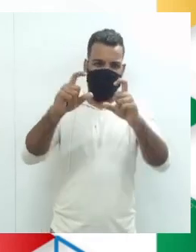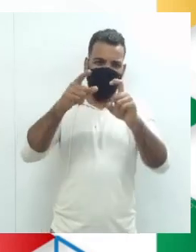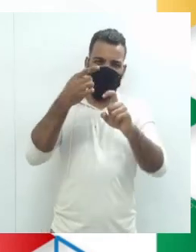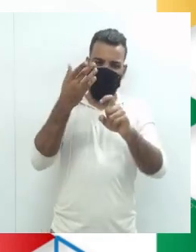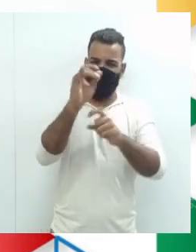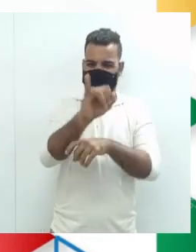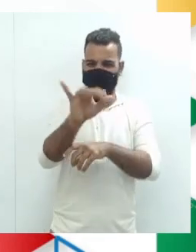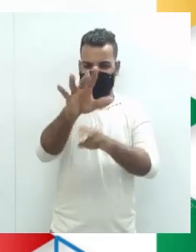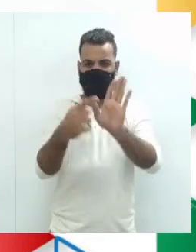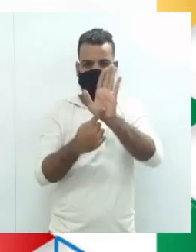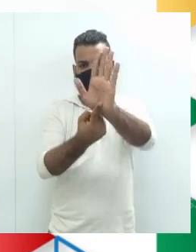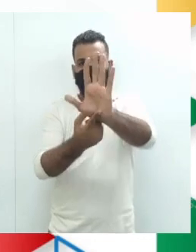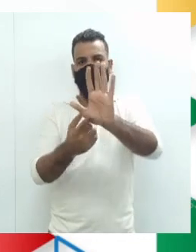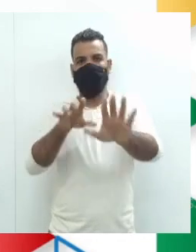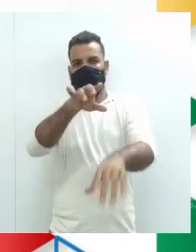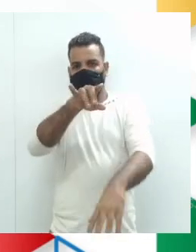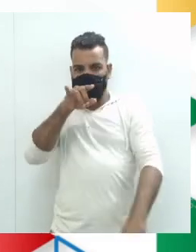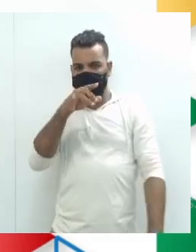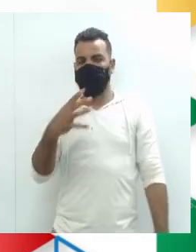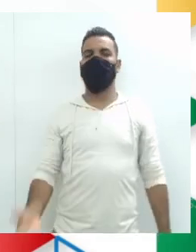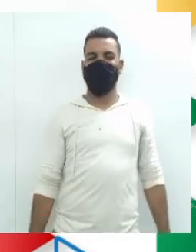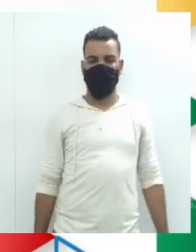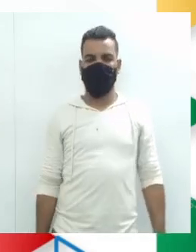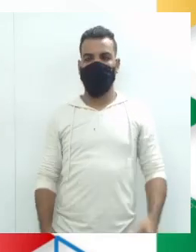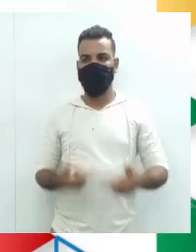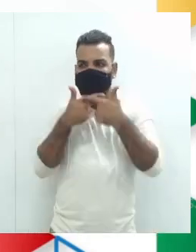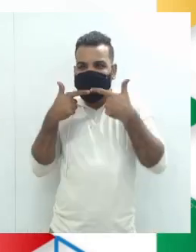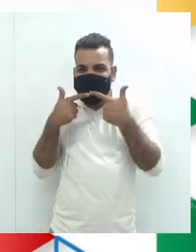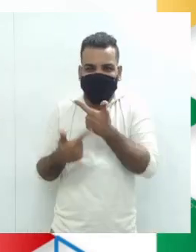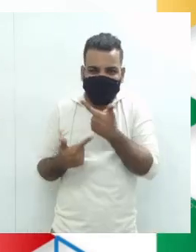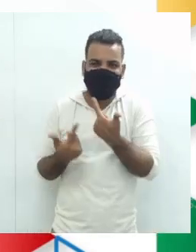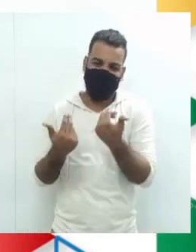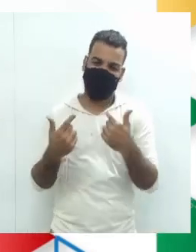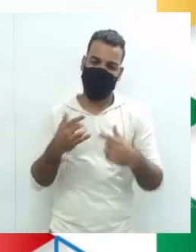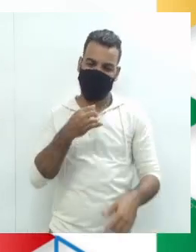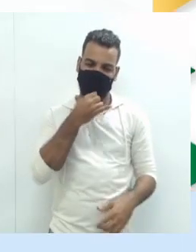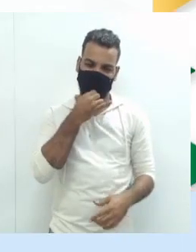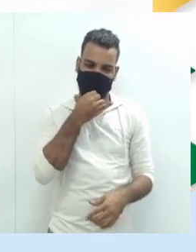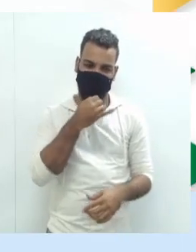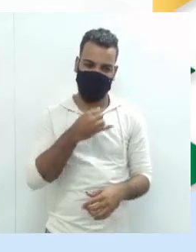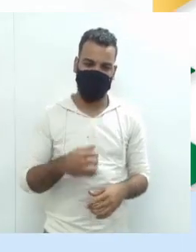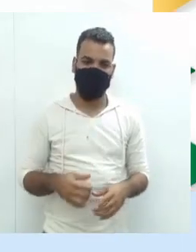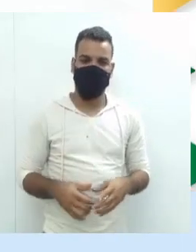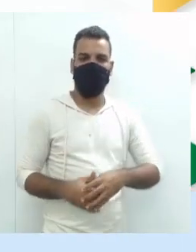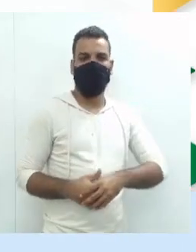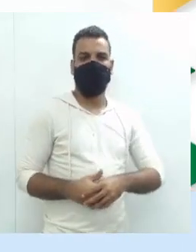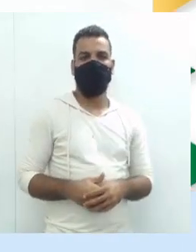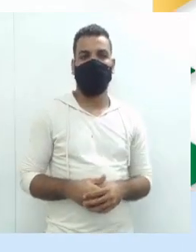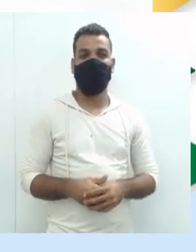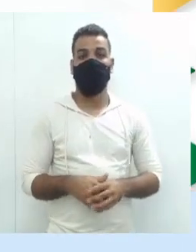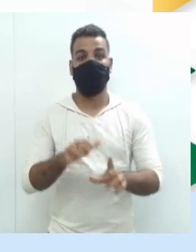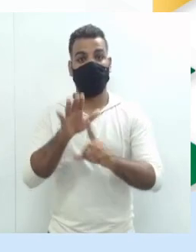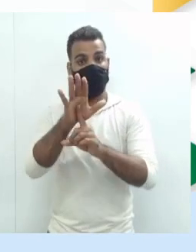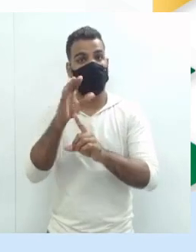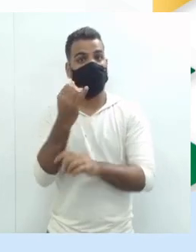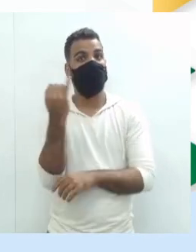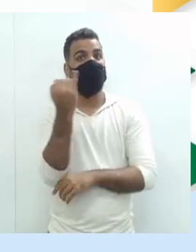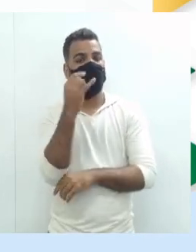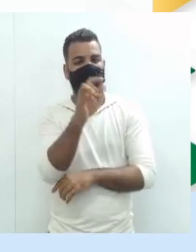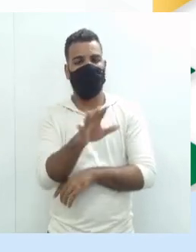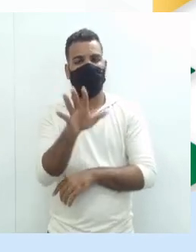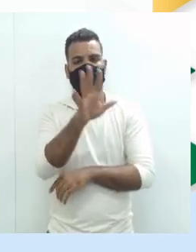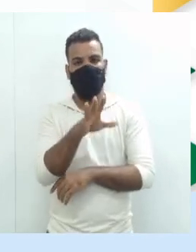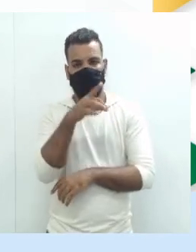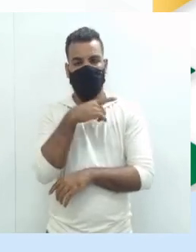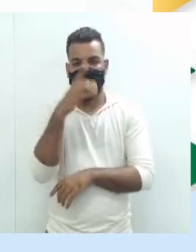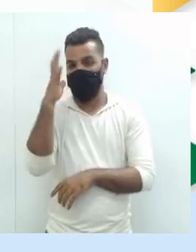da Gisele Bündchen, da modelo, né? Sorrindo ali e tudo mais, mostra o quão é importante a presença de uma imagem, né? Uma